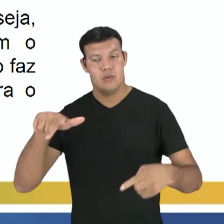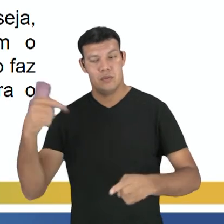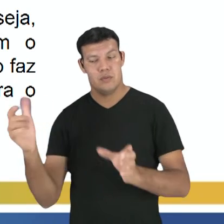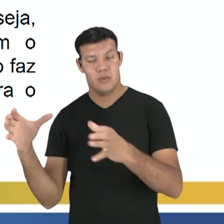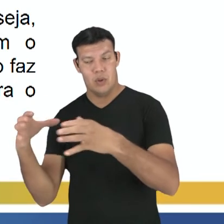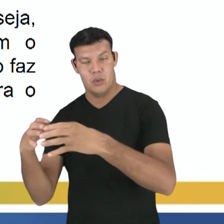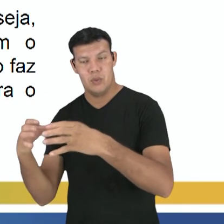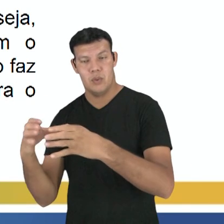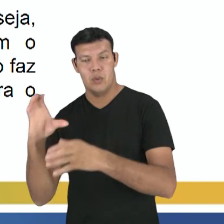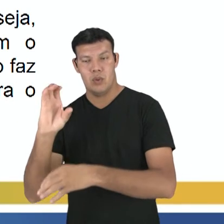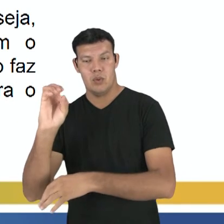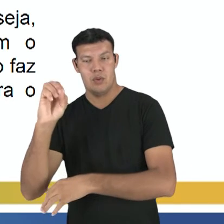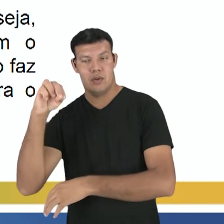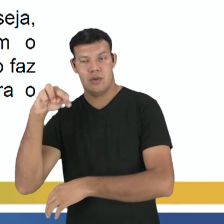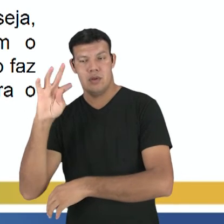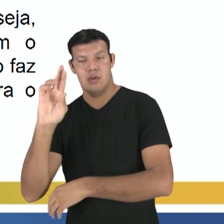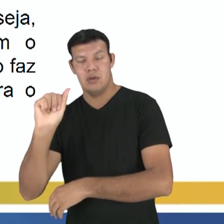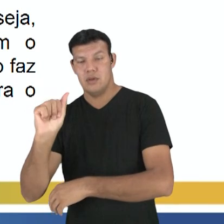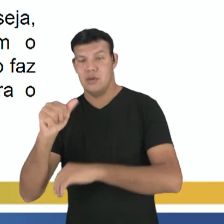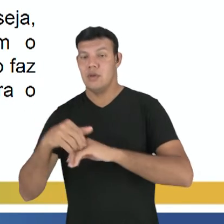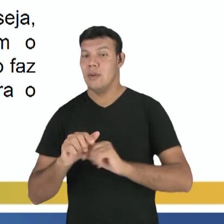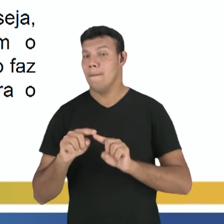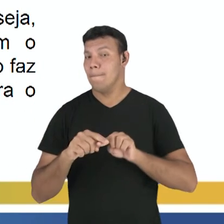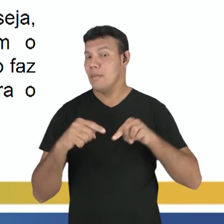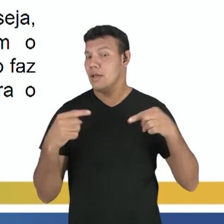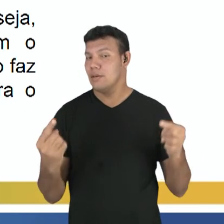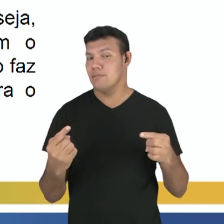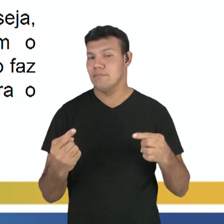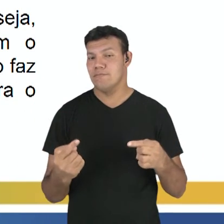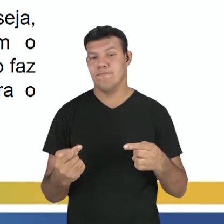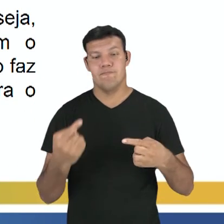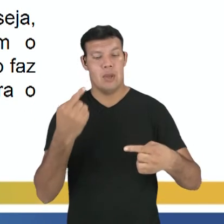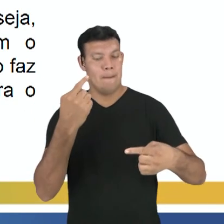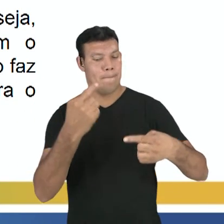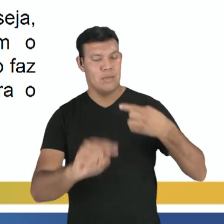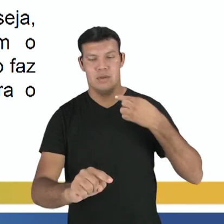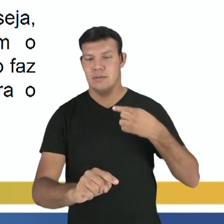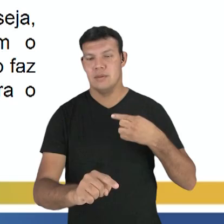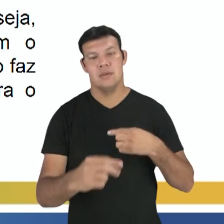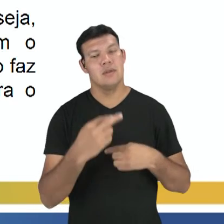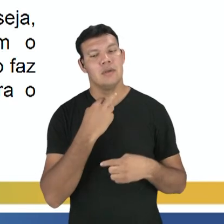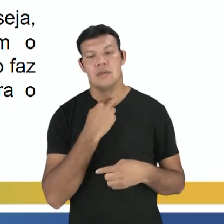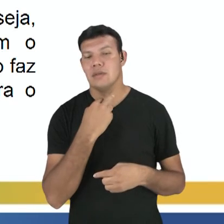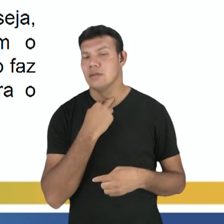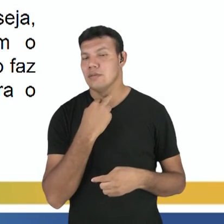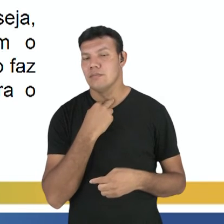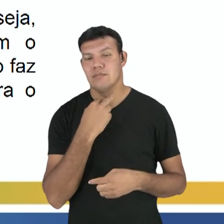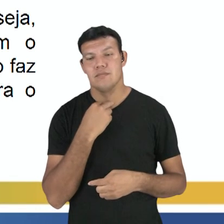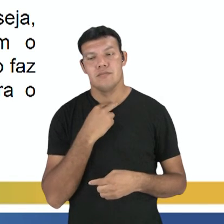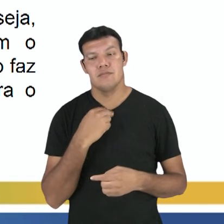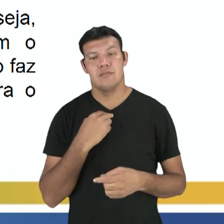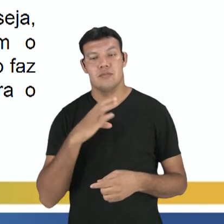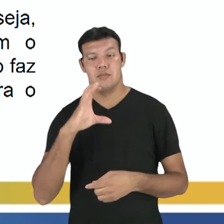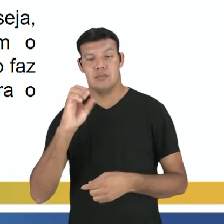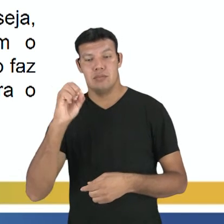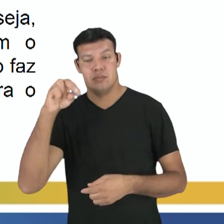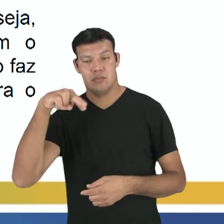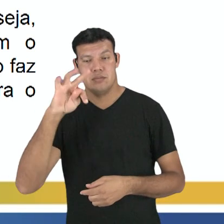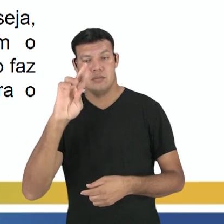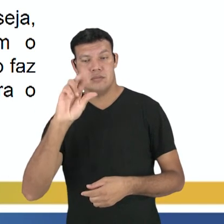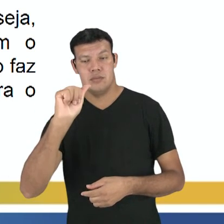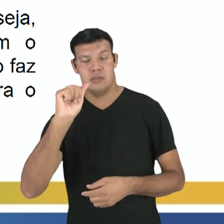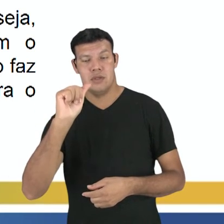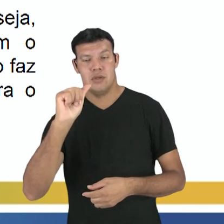Porém, não há uma restrição para o contradomínio. Logo, o conjunto pode